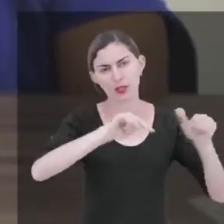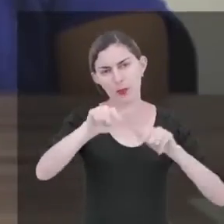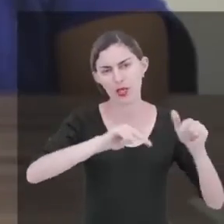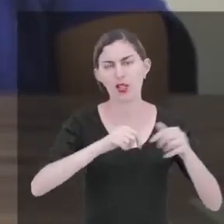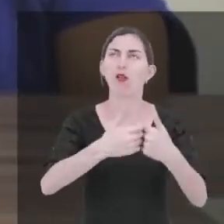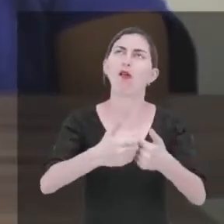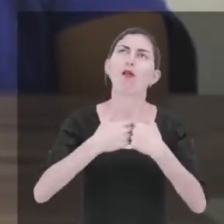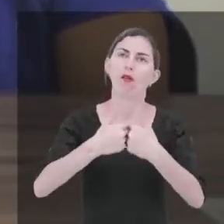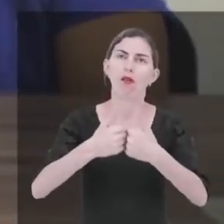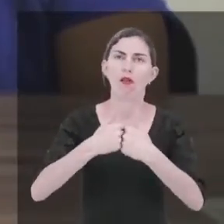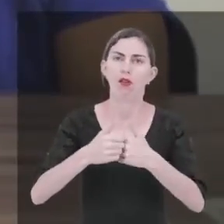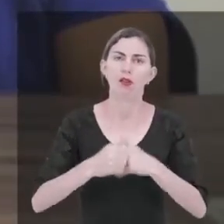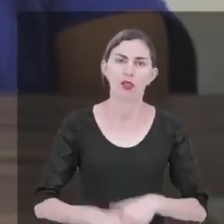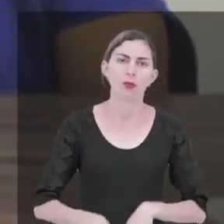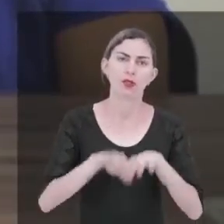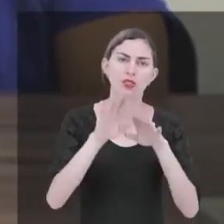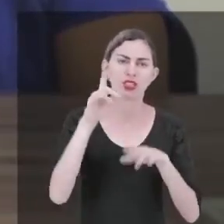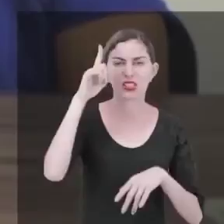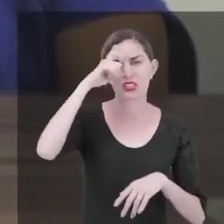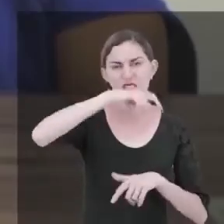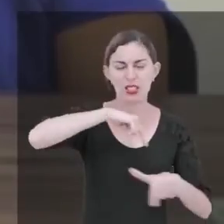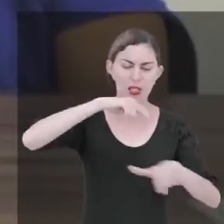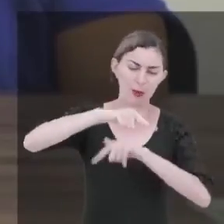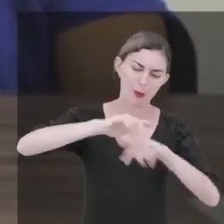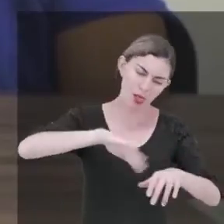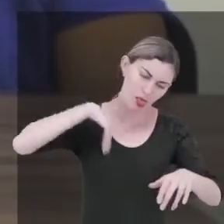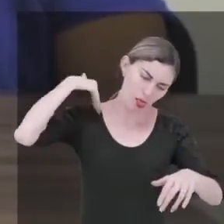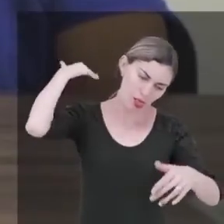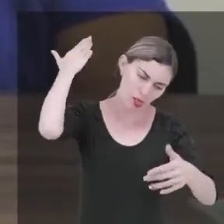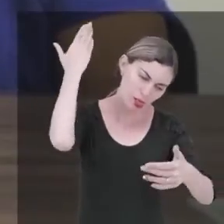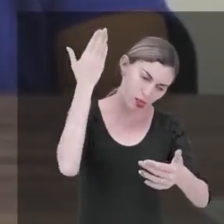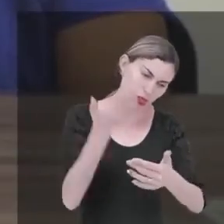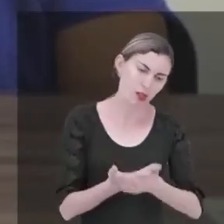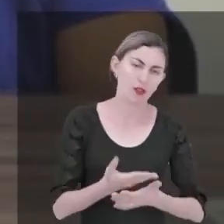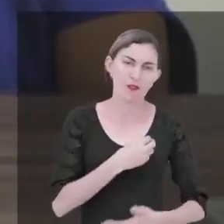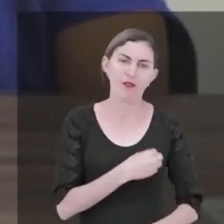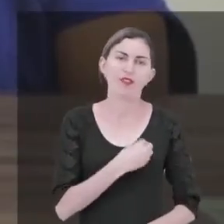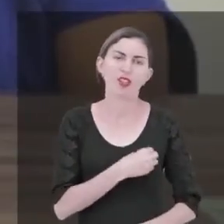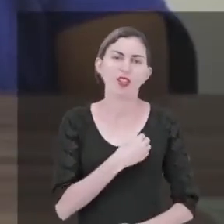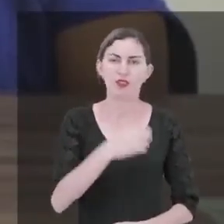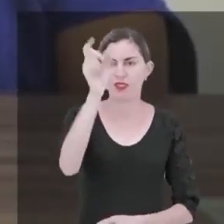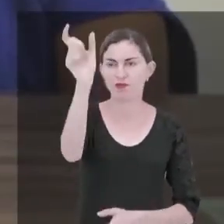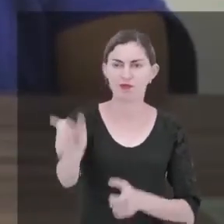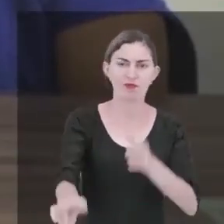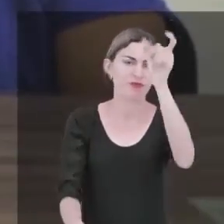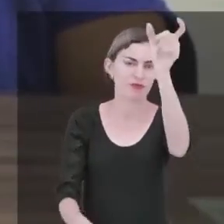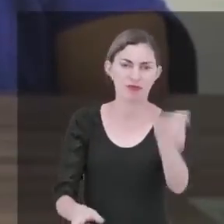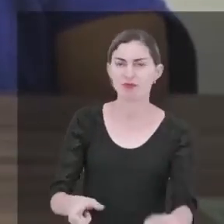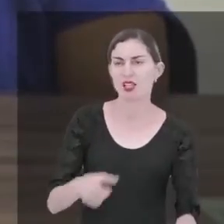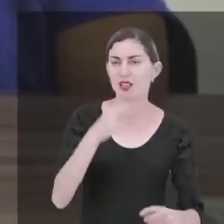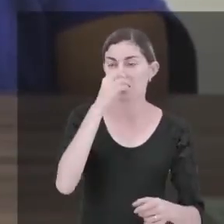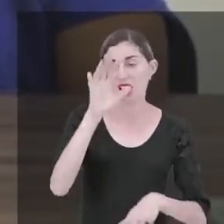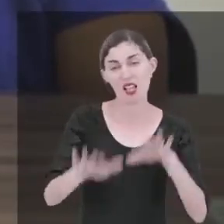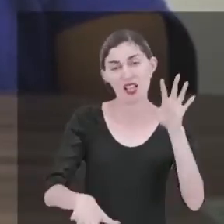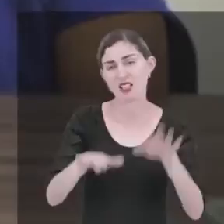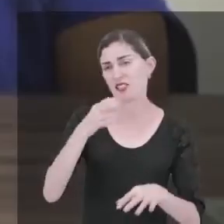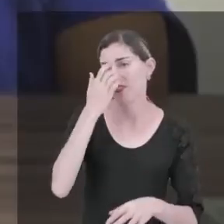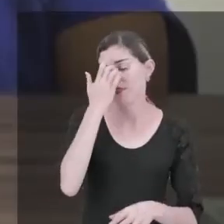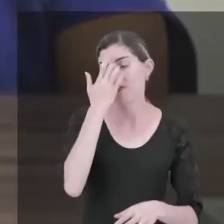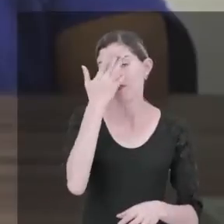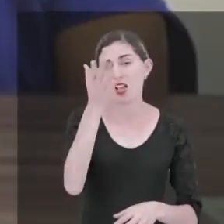casa, pegar um ônibus, enfrentar um dia de trabalho, ter um convívio com um cliente que muitas vezes não é